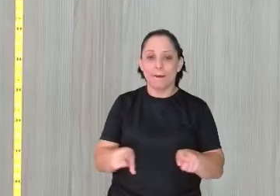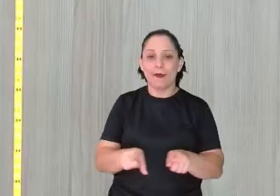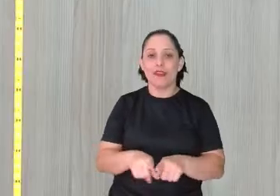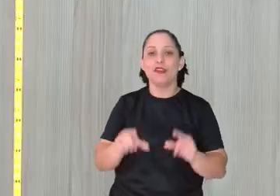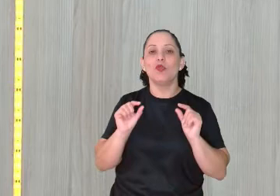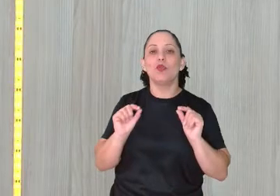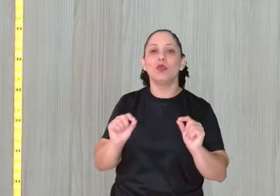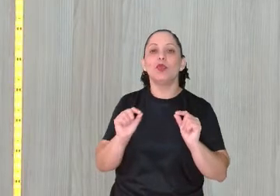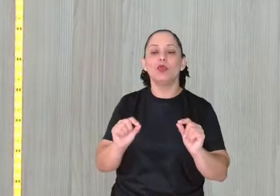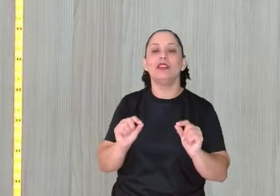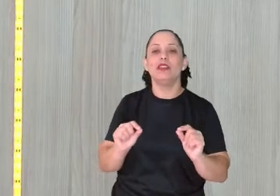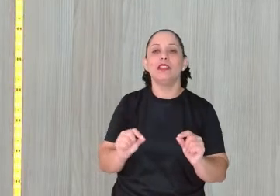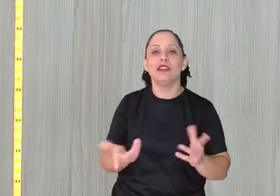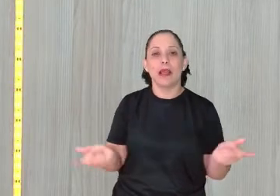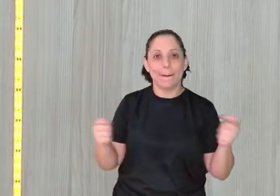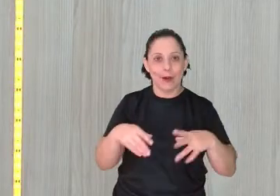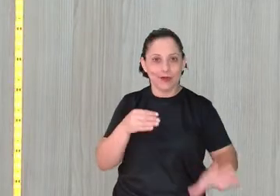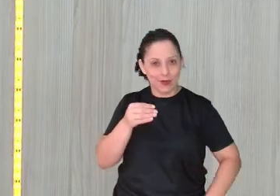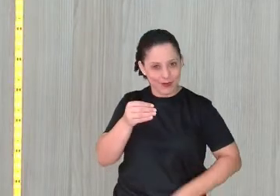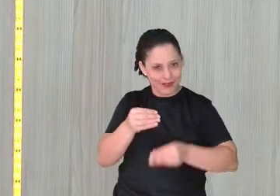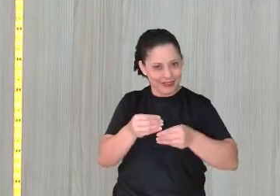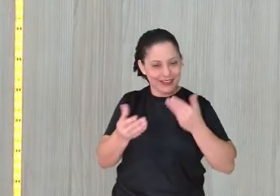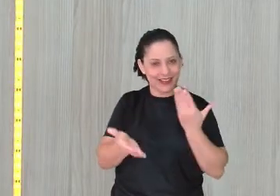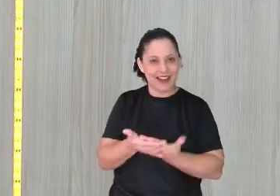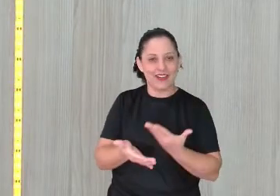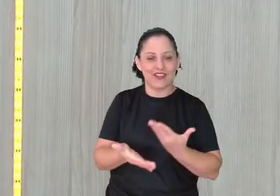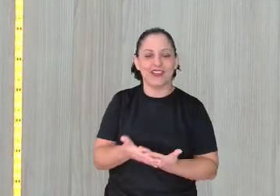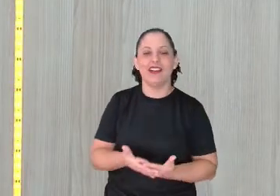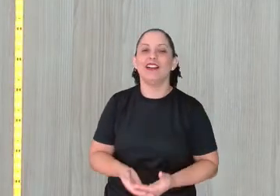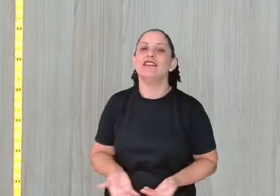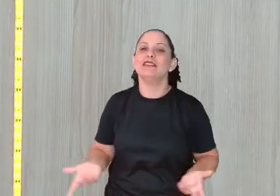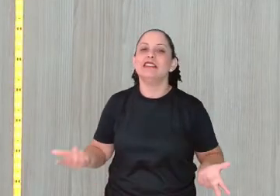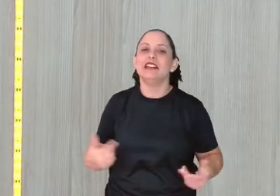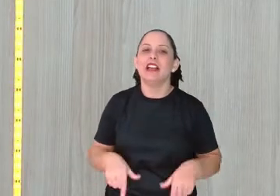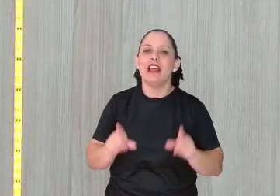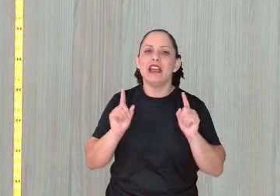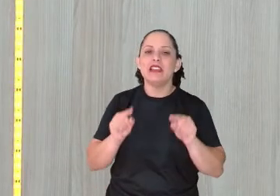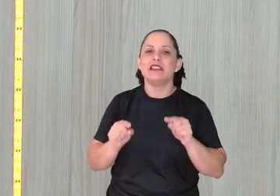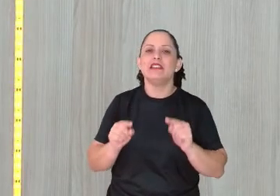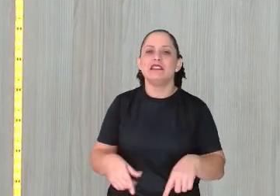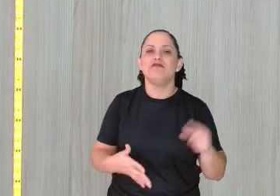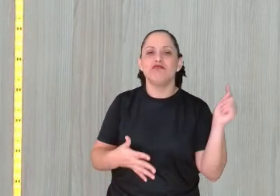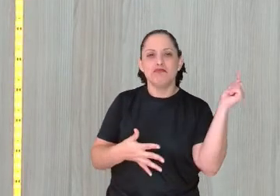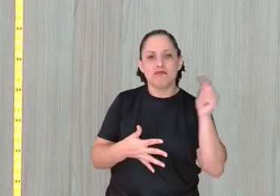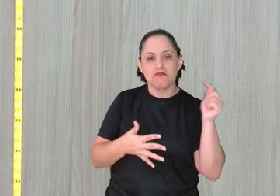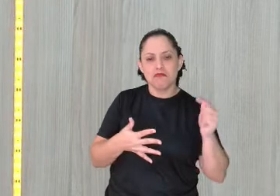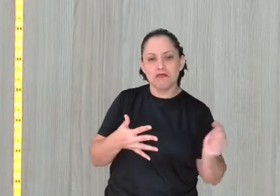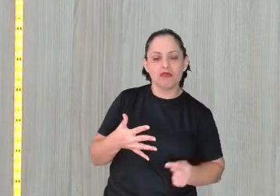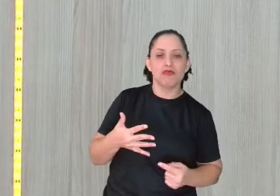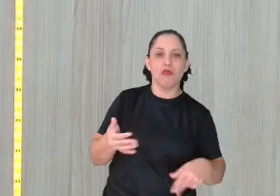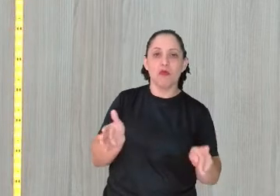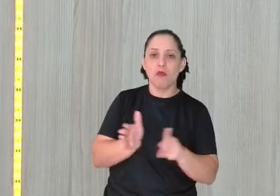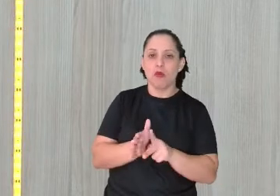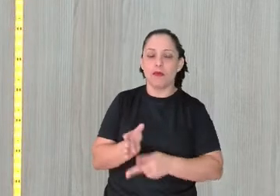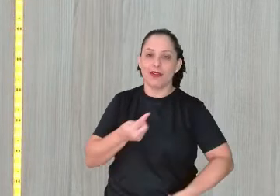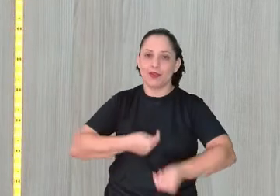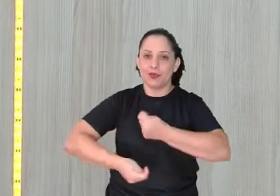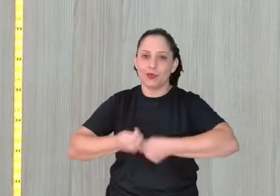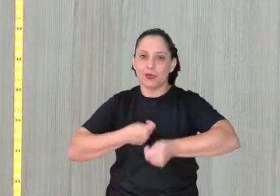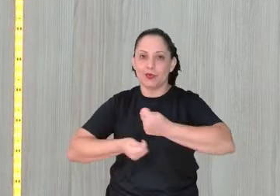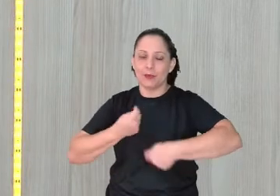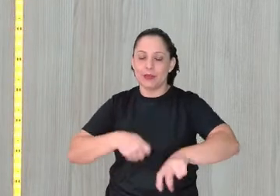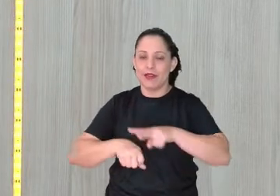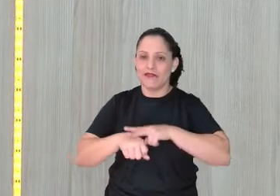me permite, né, Claro, fazer um fica à parêntese aqui. vontade. Essa questão aí da economia verde, né, sendo essa alternativa, se vocês